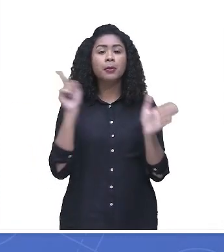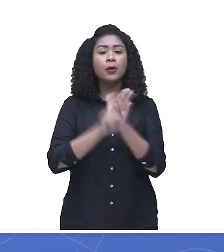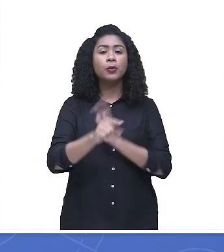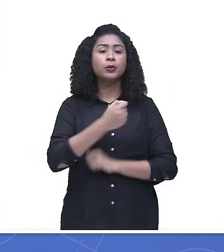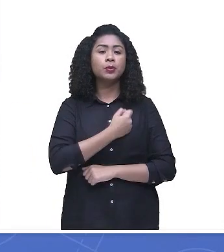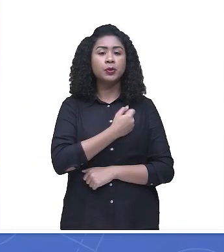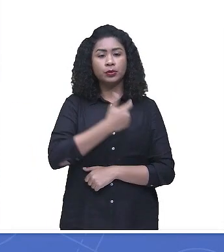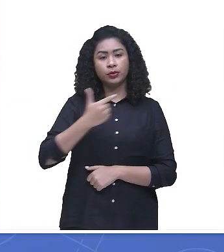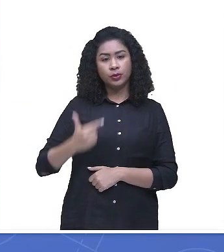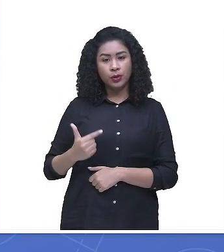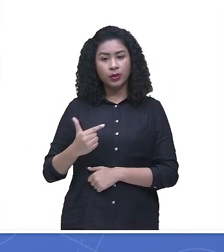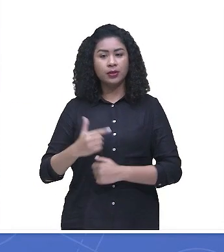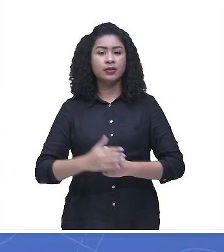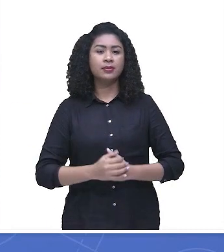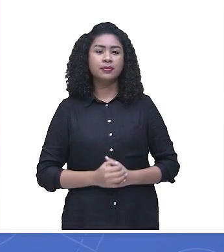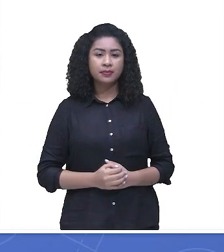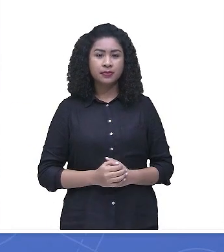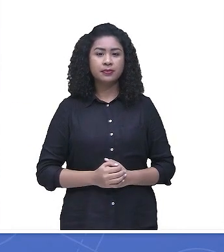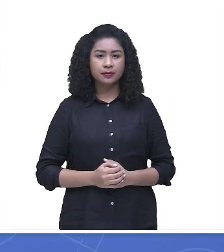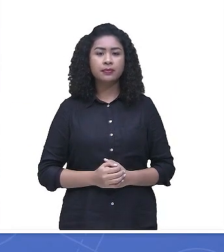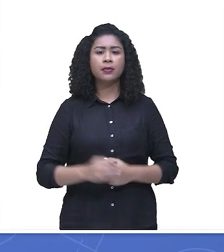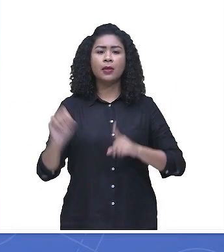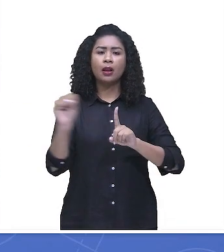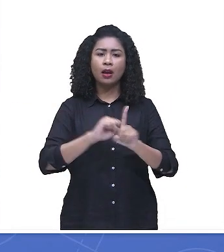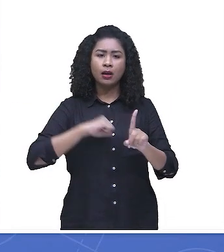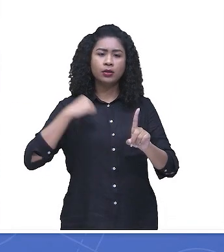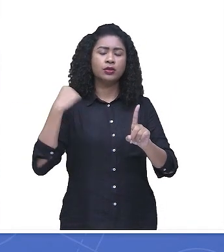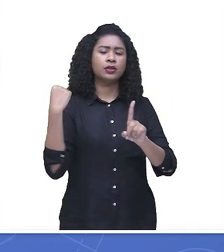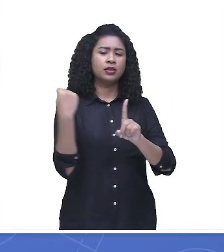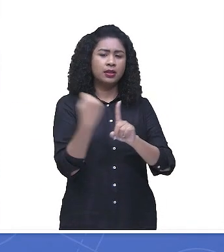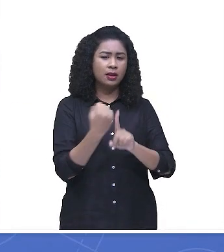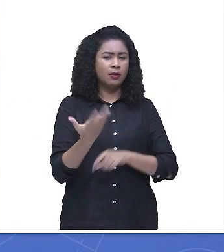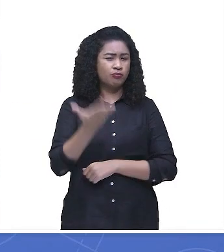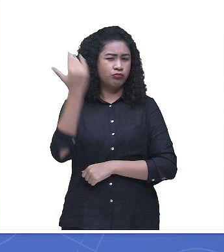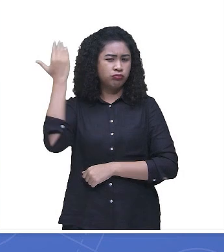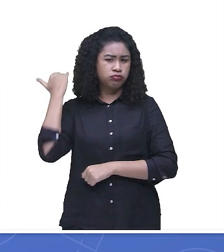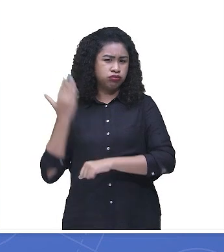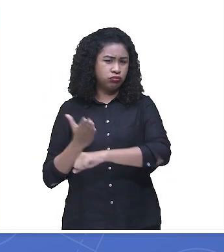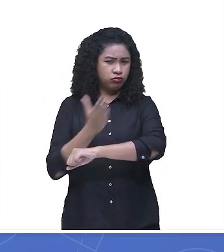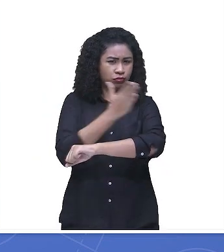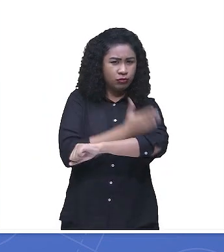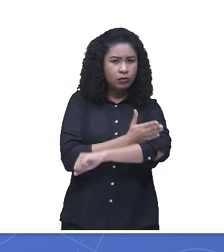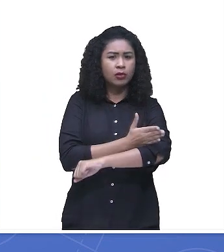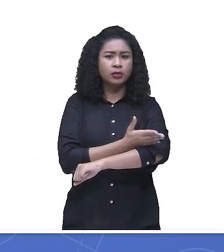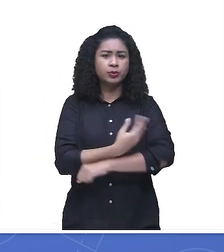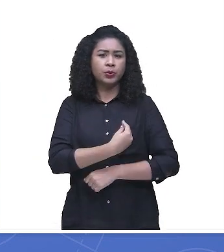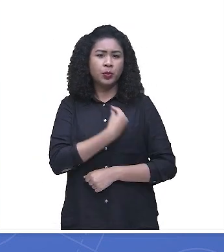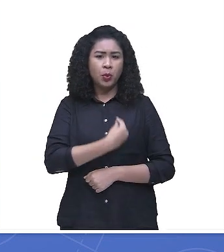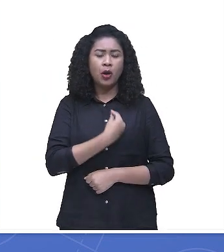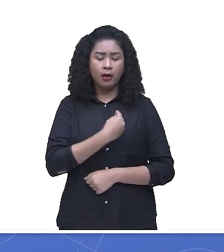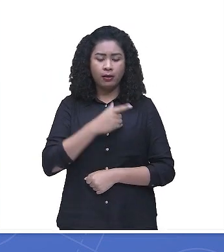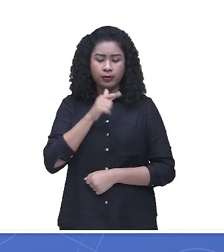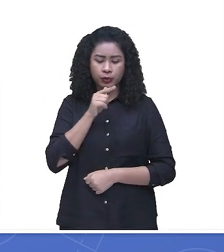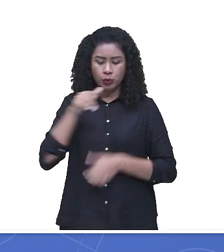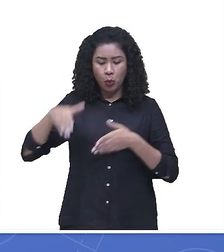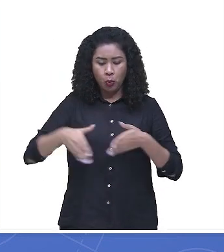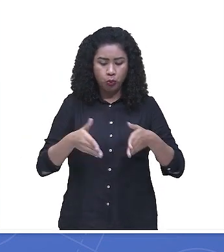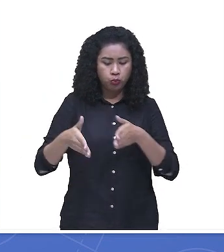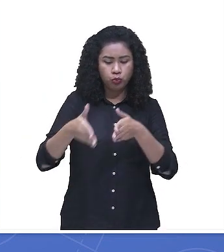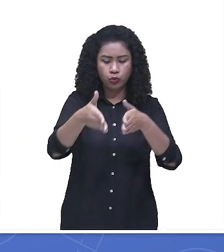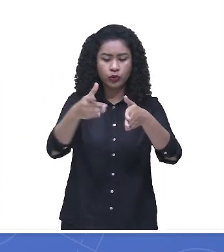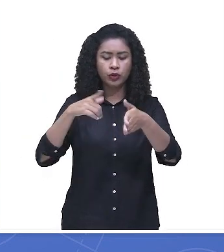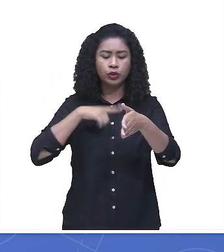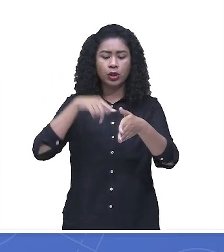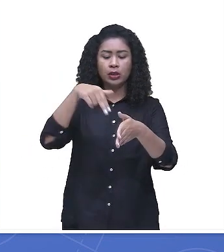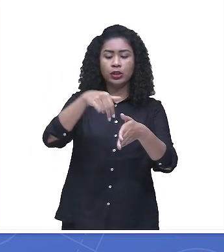lá? As sociedades que na antiguidade habitavam os vales do rio Nilo, Tigre e Eufrates tinham em comum,